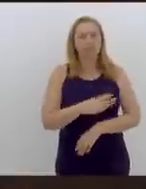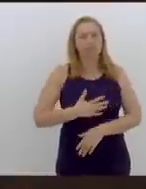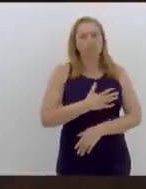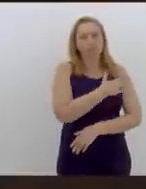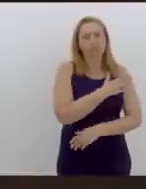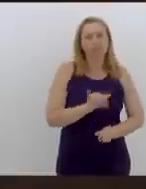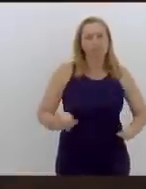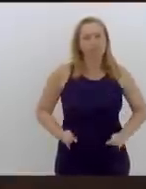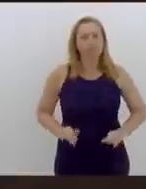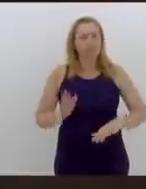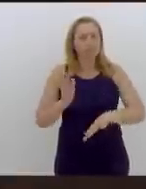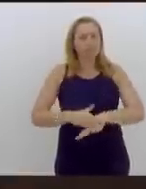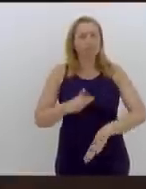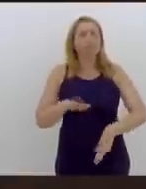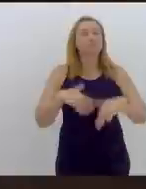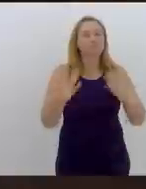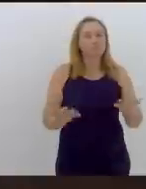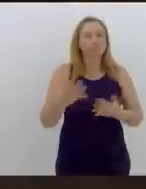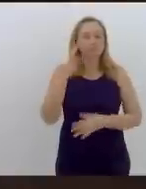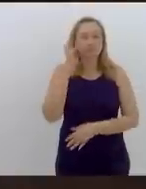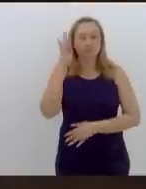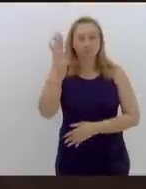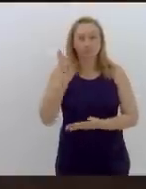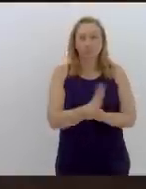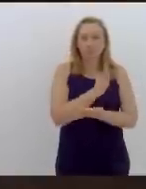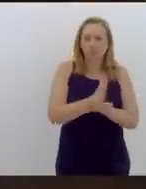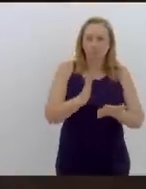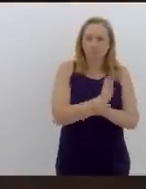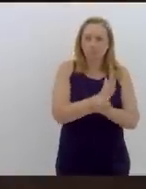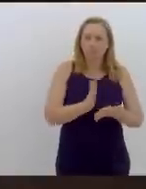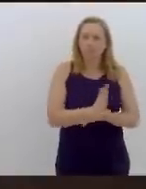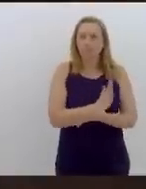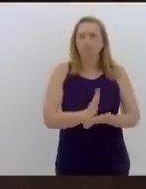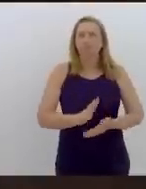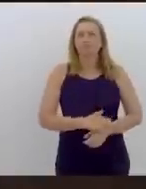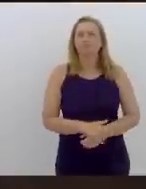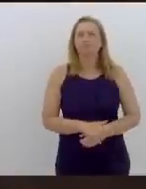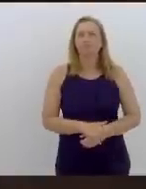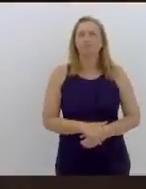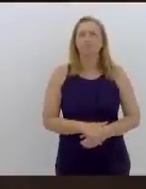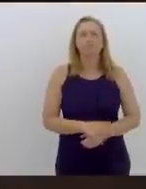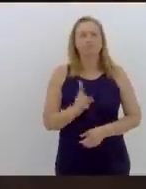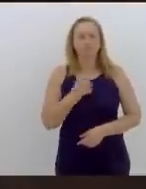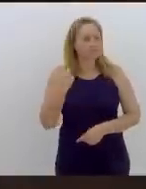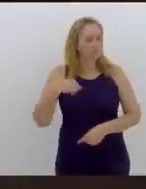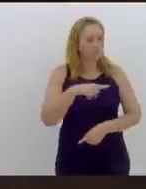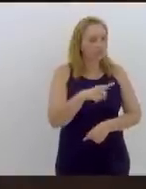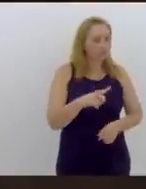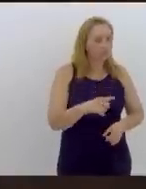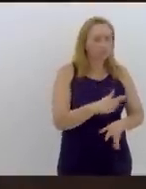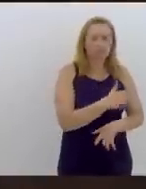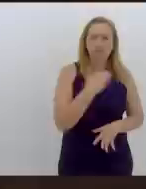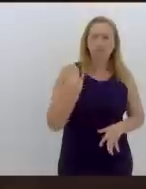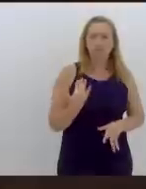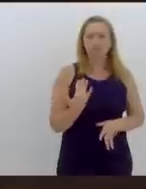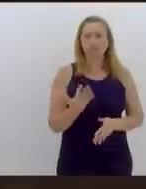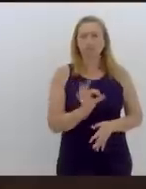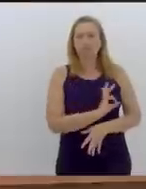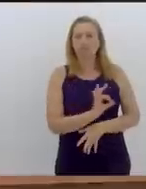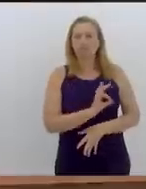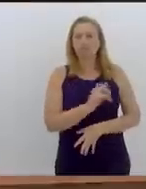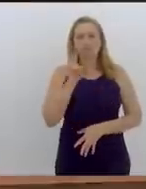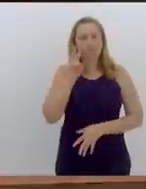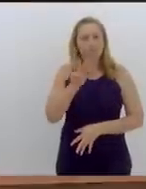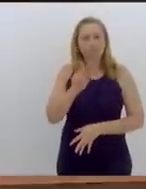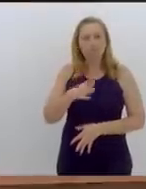com relação a isso então eu imagino às vezes não vou a velório dos policiais Eu imagino naquela situação menos